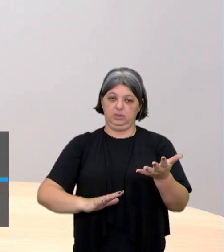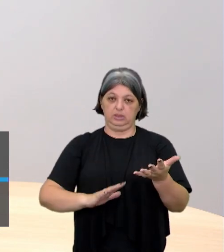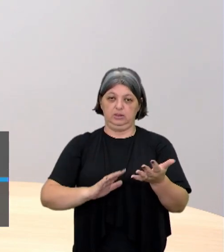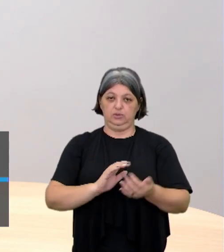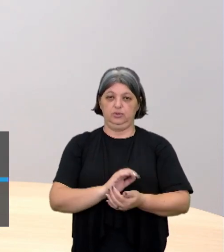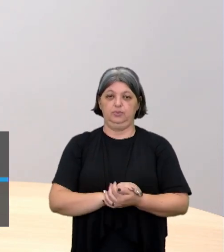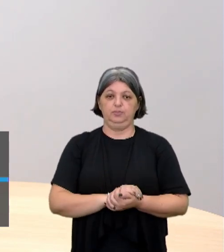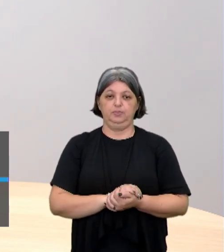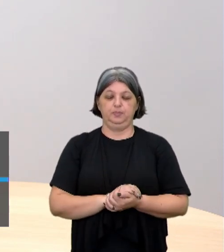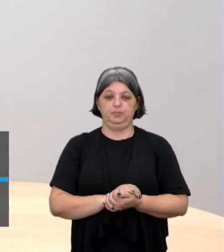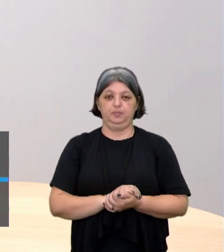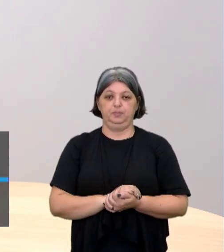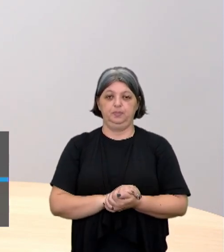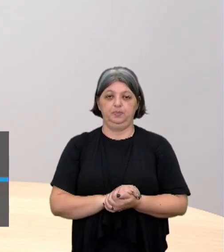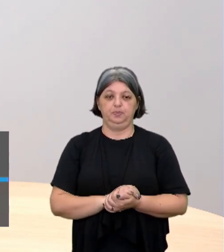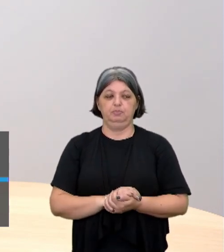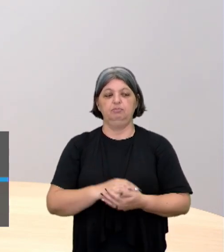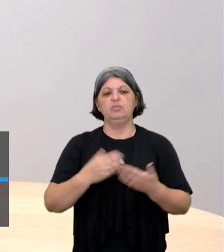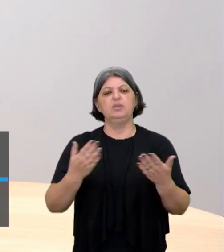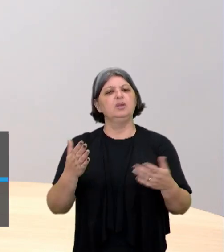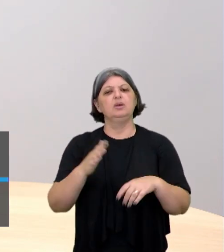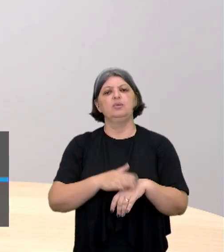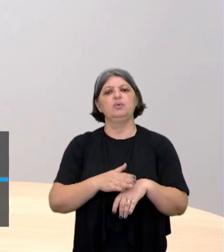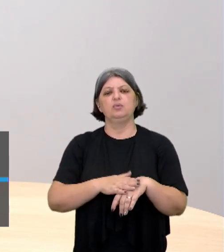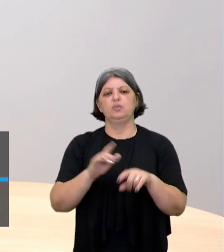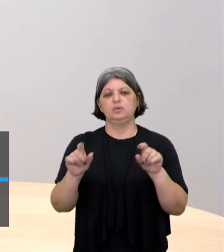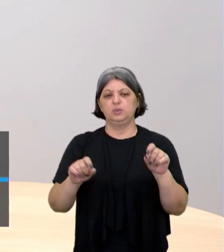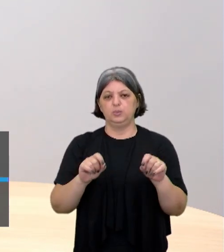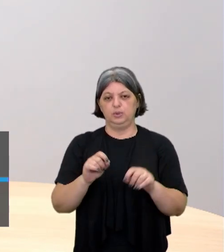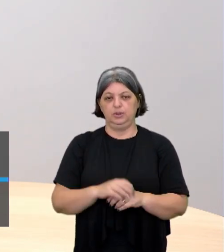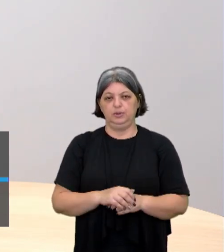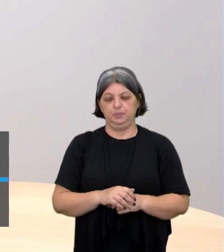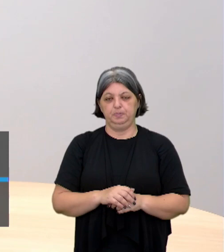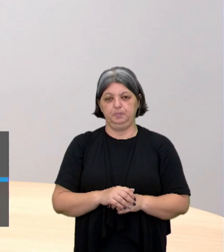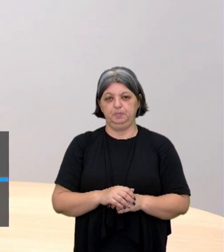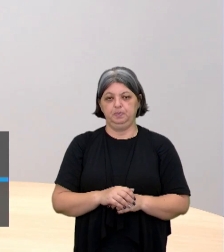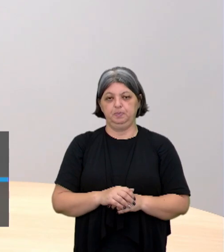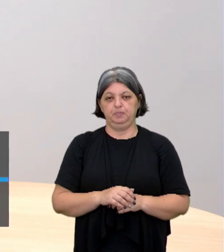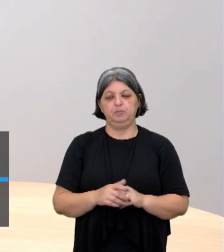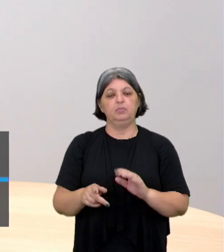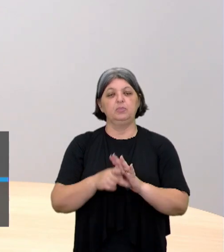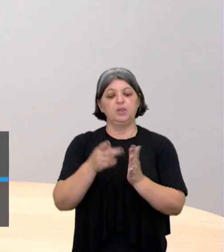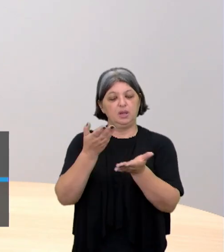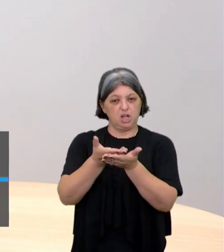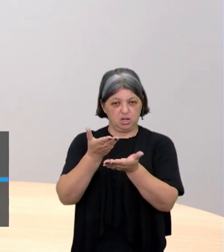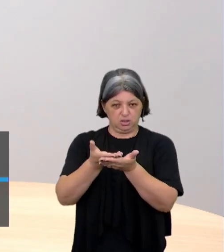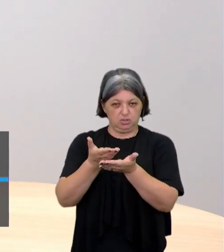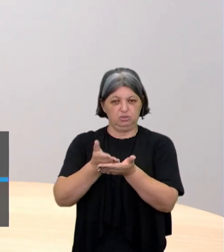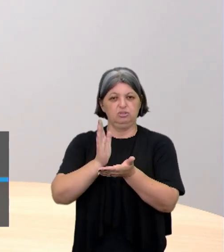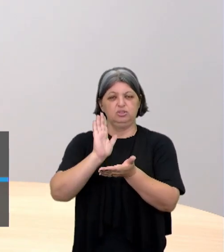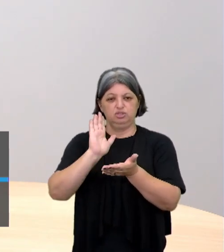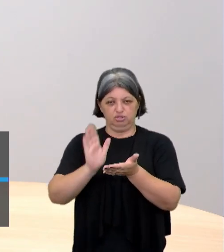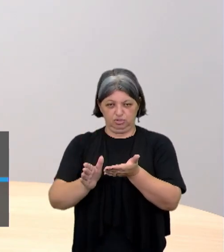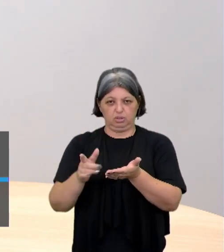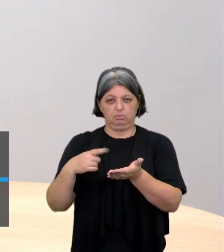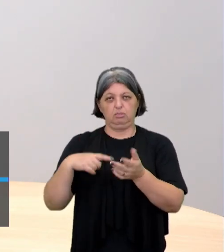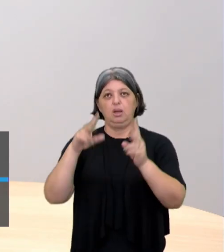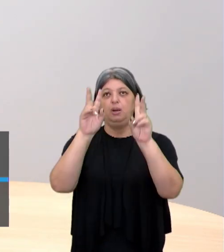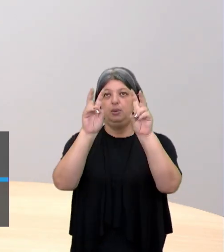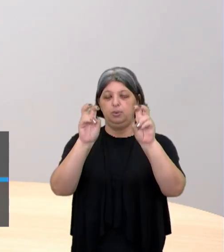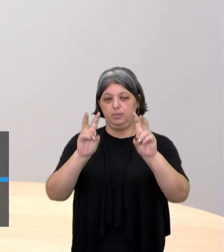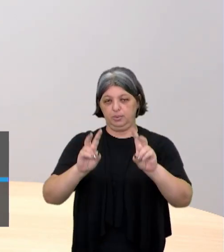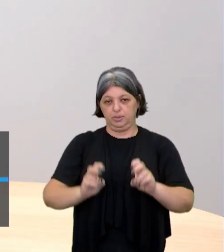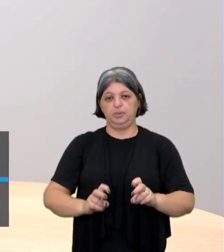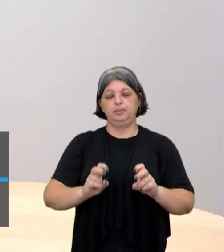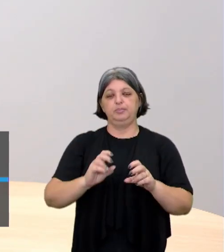componente. Então, o que a gente vai fazer? A gente vai olhar para os temas e conteúdos que a